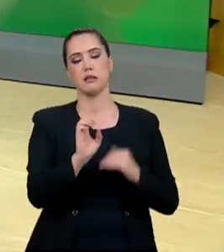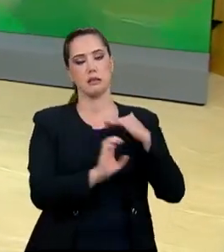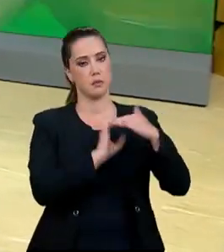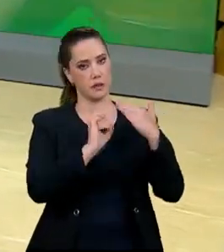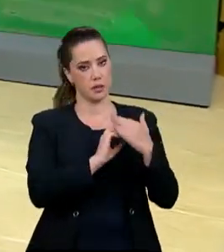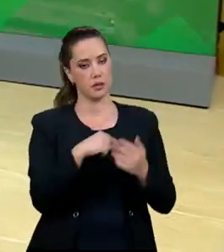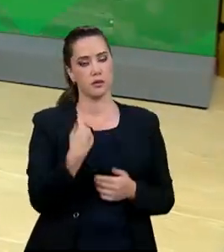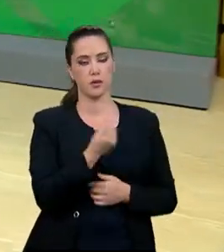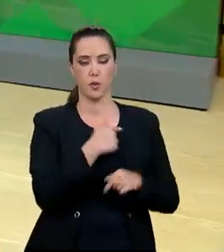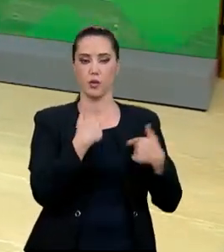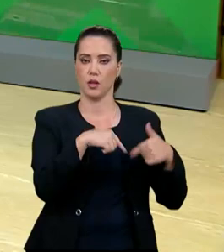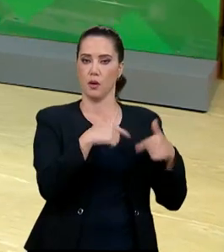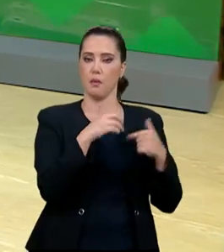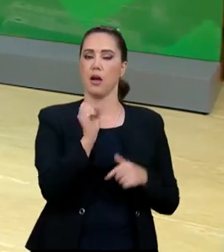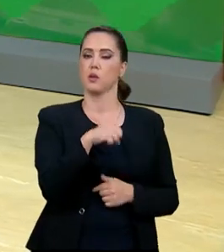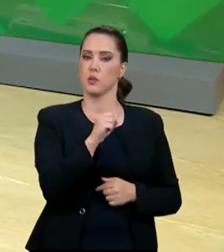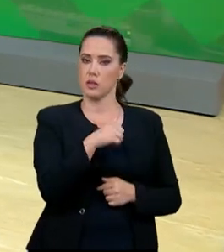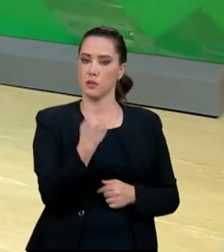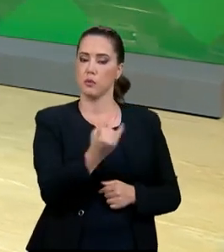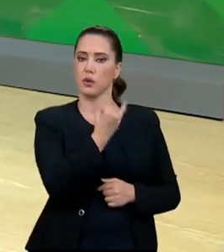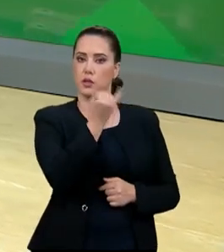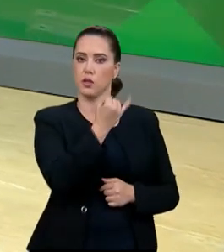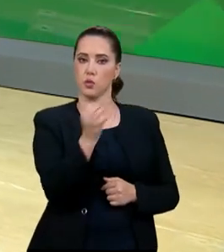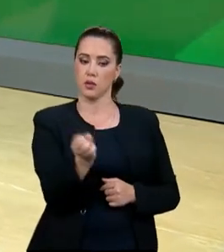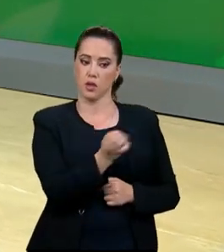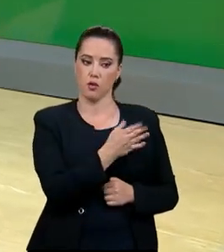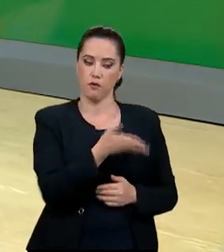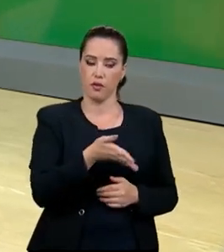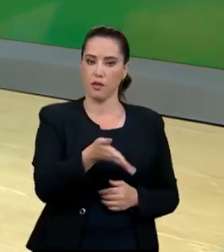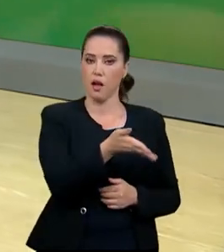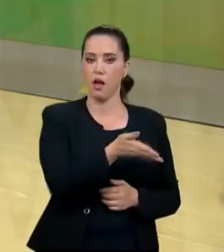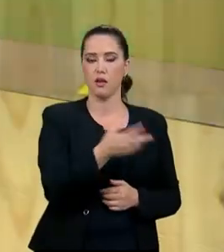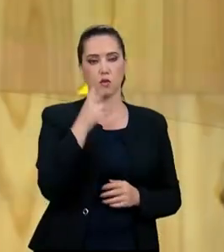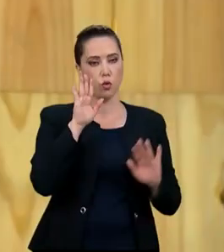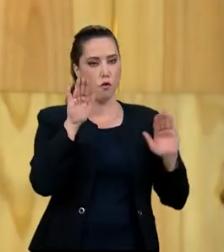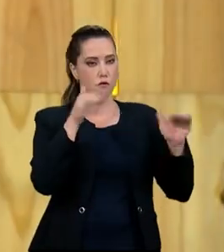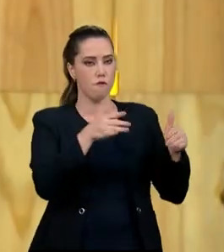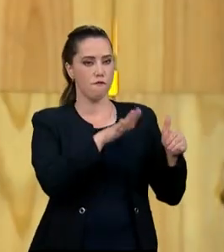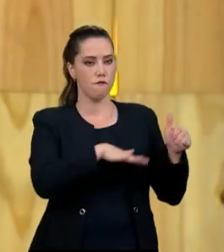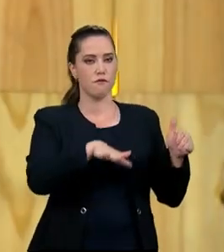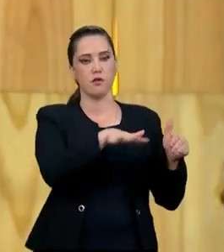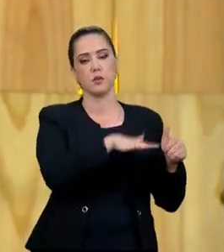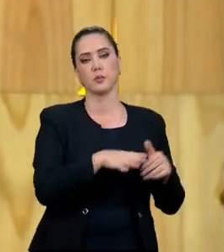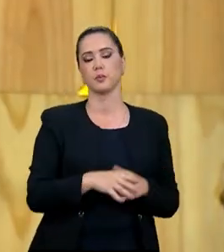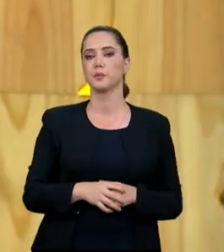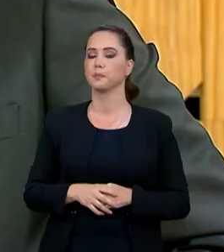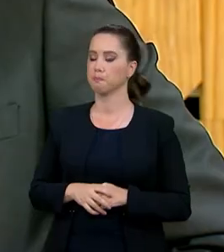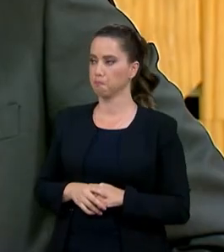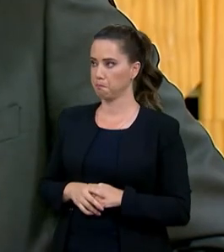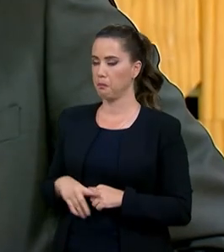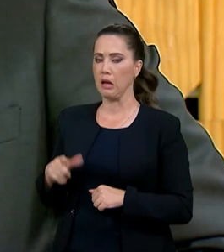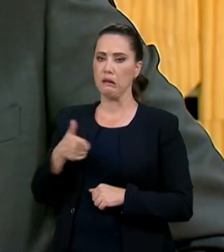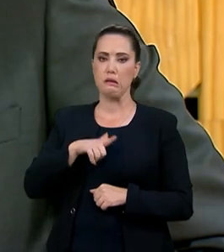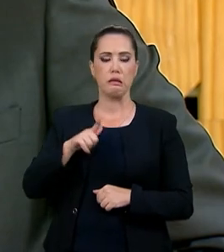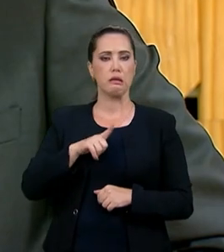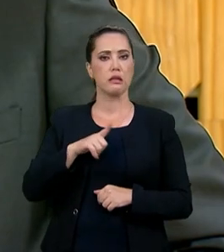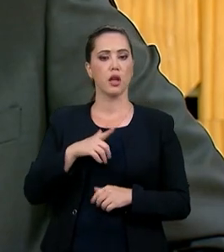bastante intensa para a inovação e olhando muito para as startups atualmente. Alguns conceitos